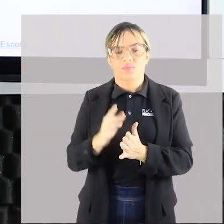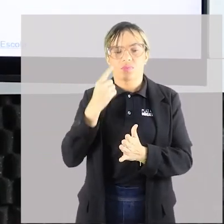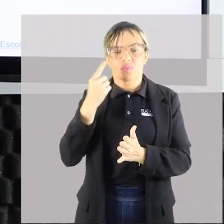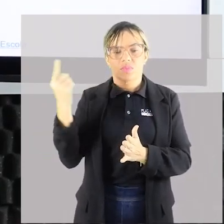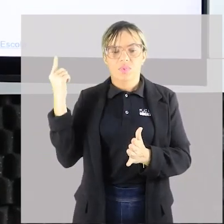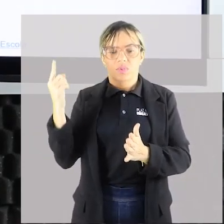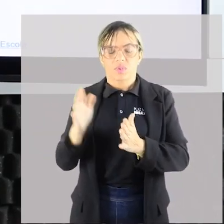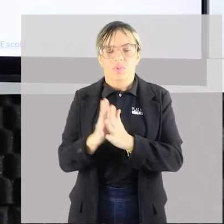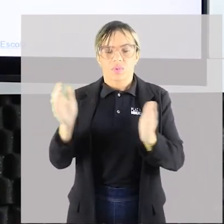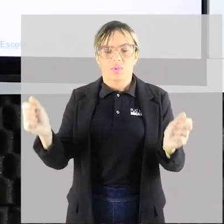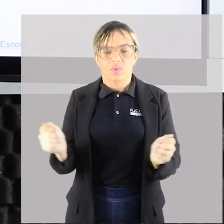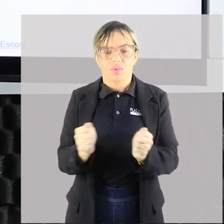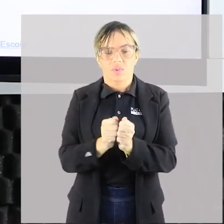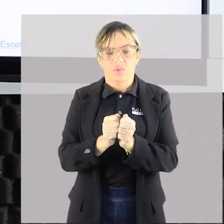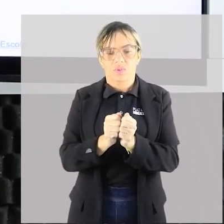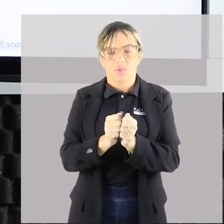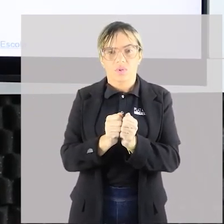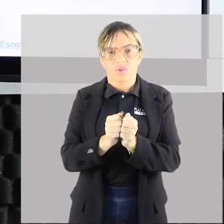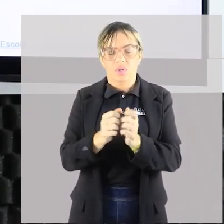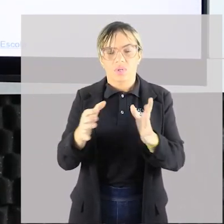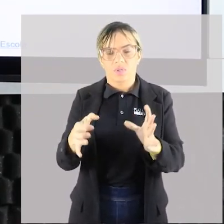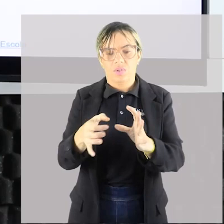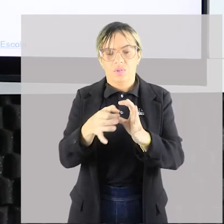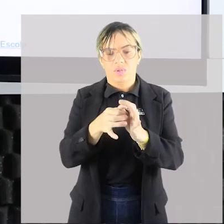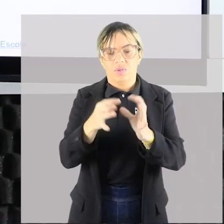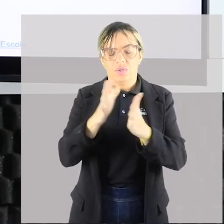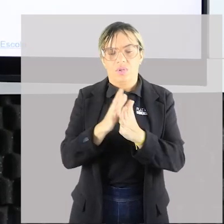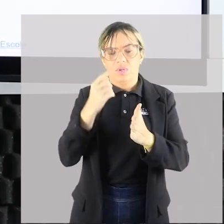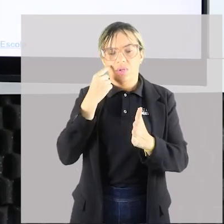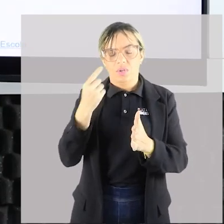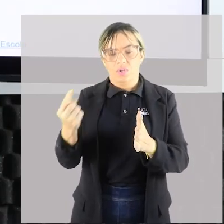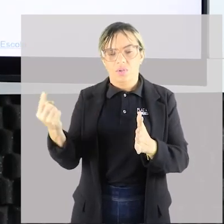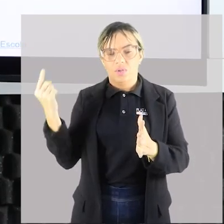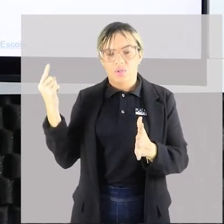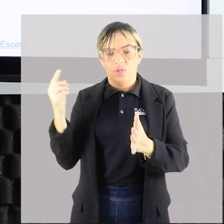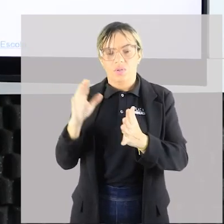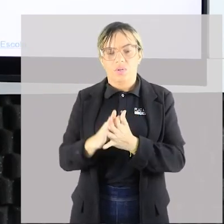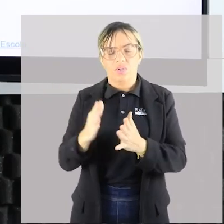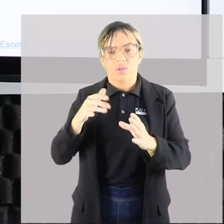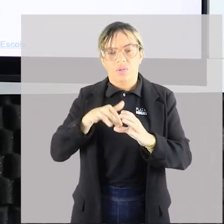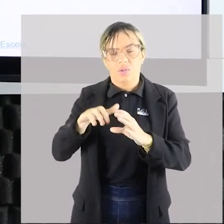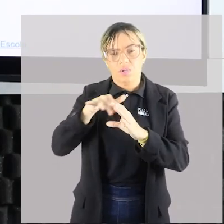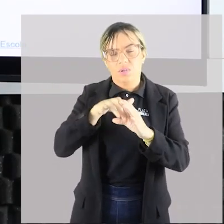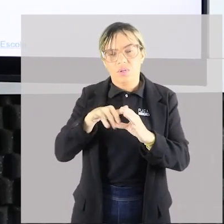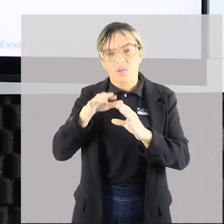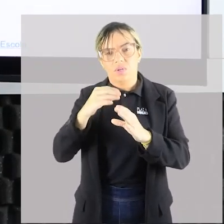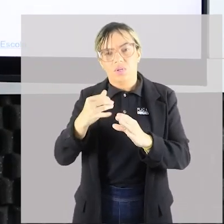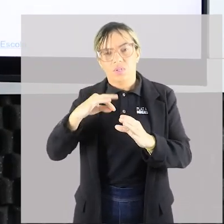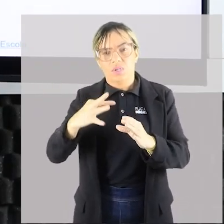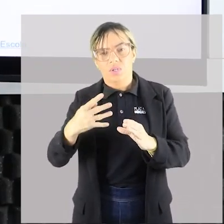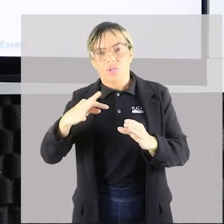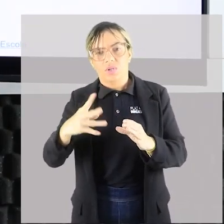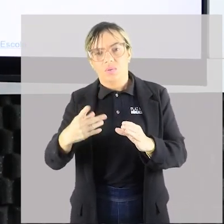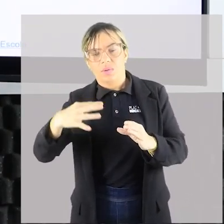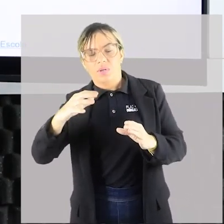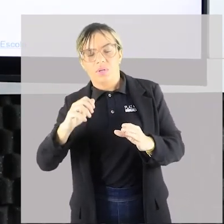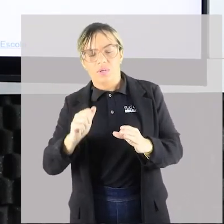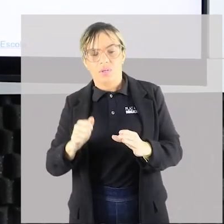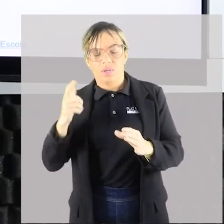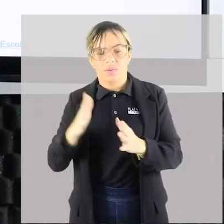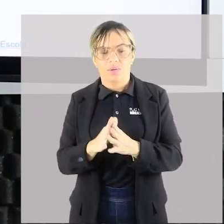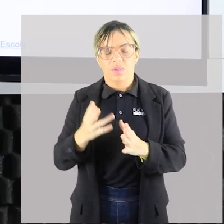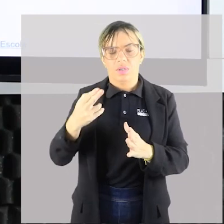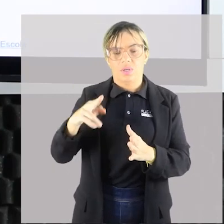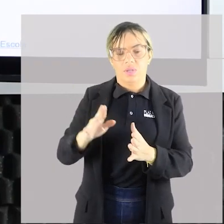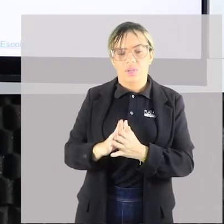formam entre elas uma ponte, tá? Uma ponte feita de citoplasma. Essa ponte a gente vai